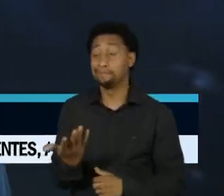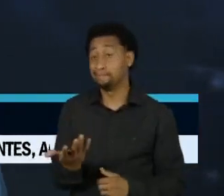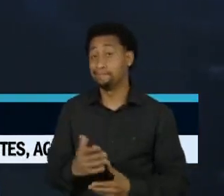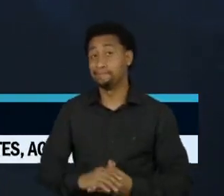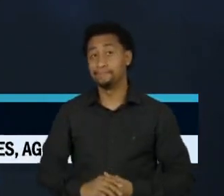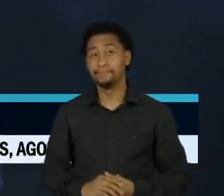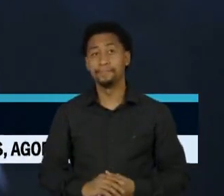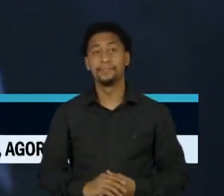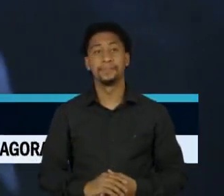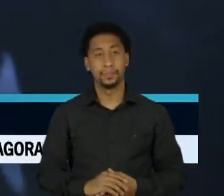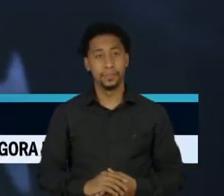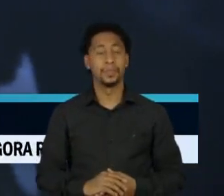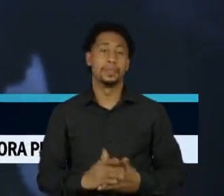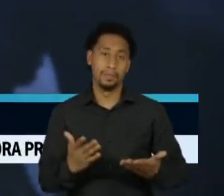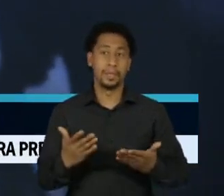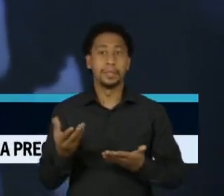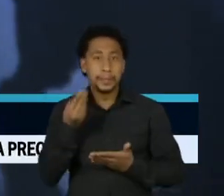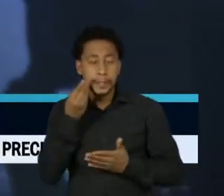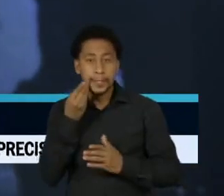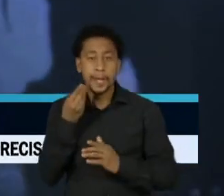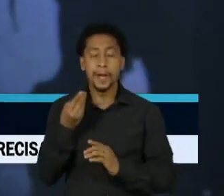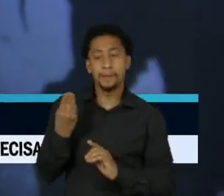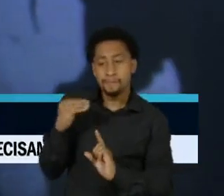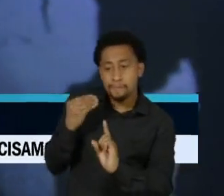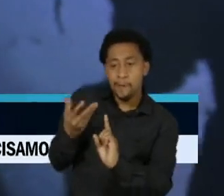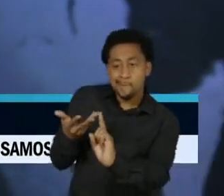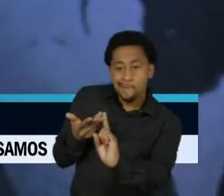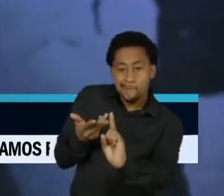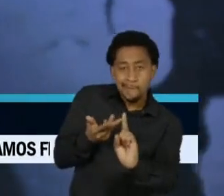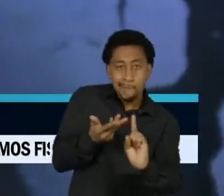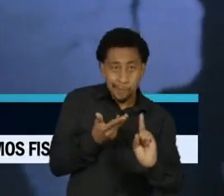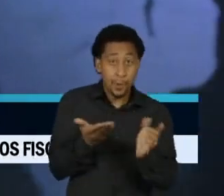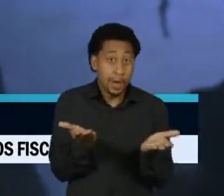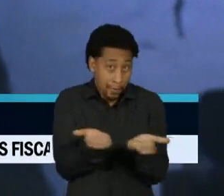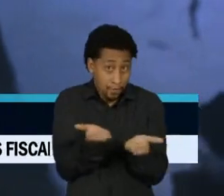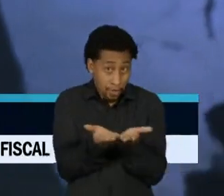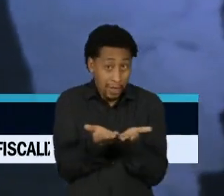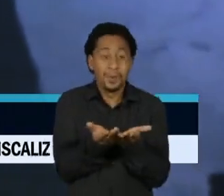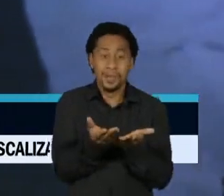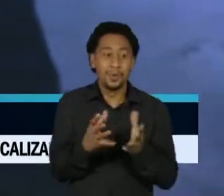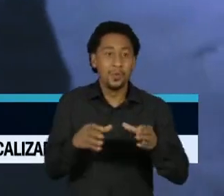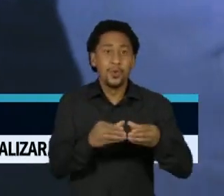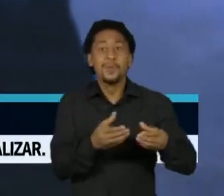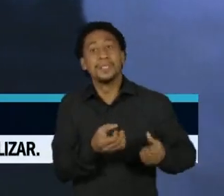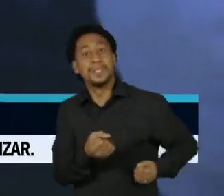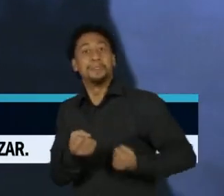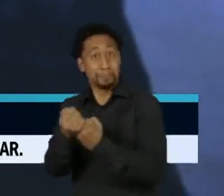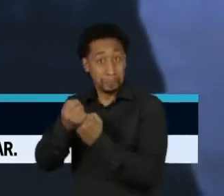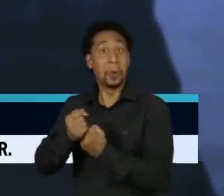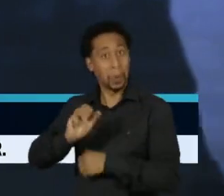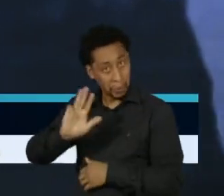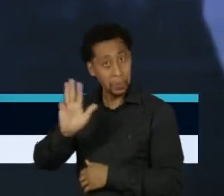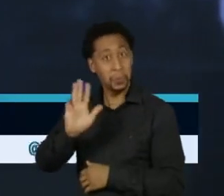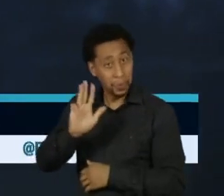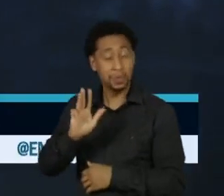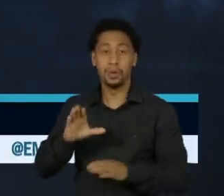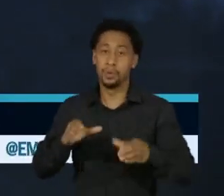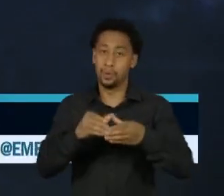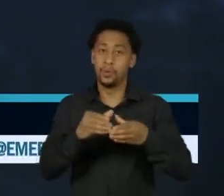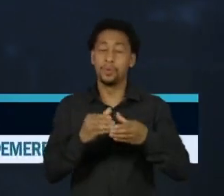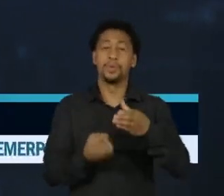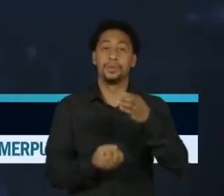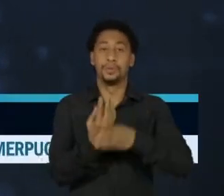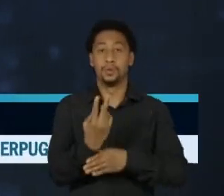A Frente de Evangélicos pelo Estado de Direito anunciou apoio ao ex-presidente Lula já no primeiro turno da eleição. O grupo, criado em